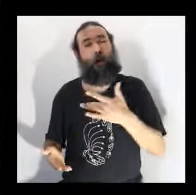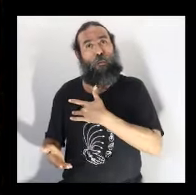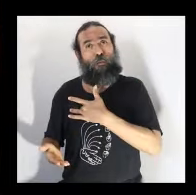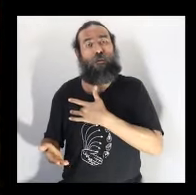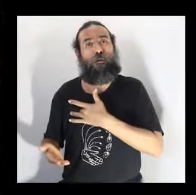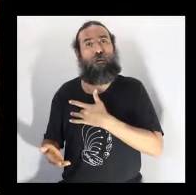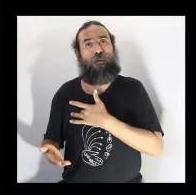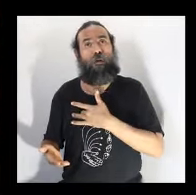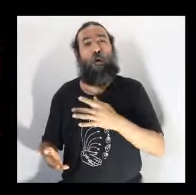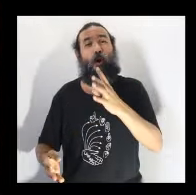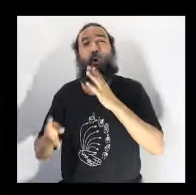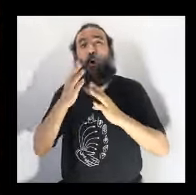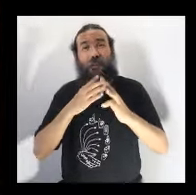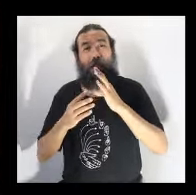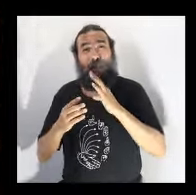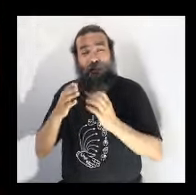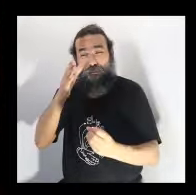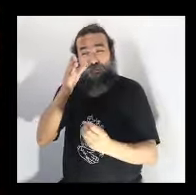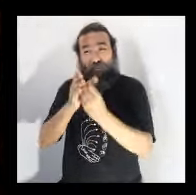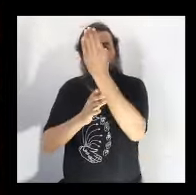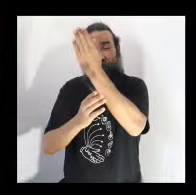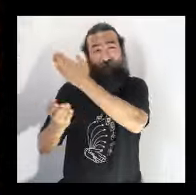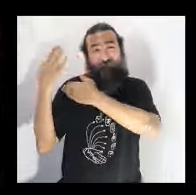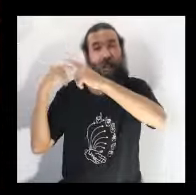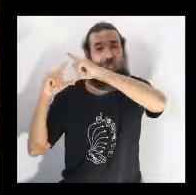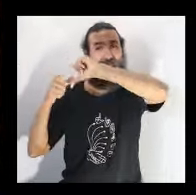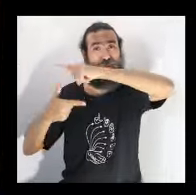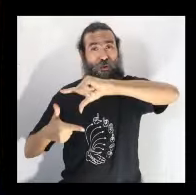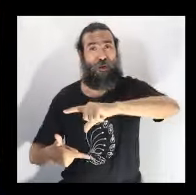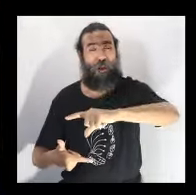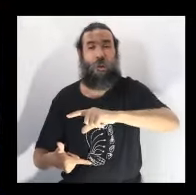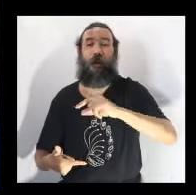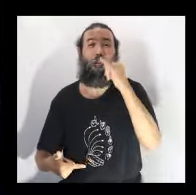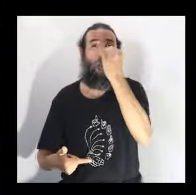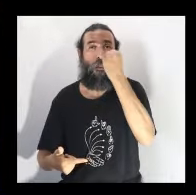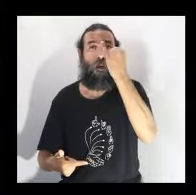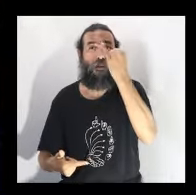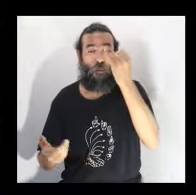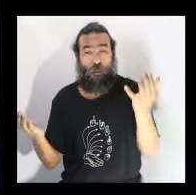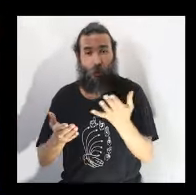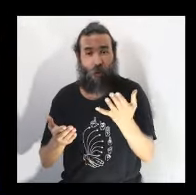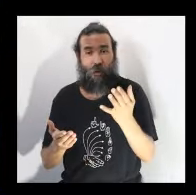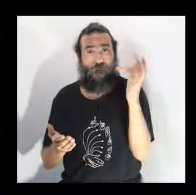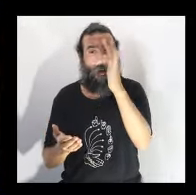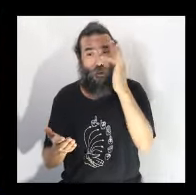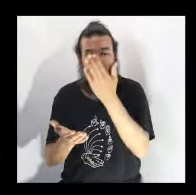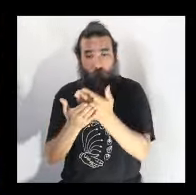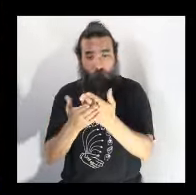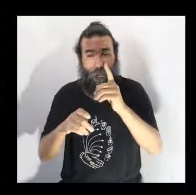a todos saber acadêmico é fruto do popular as pesquisas a descoberta